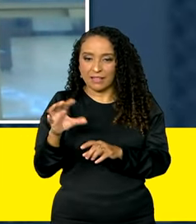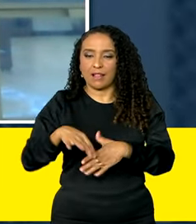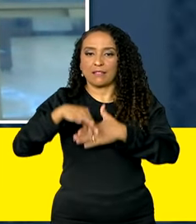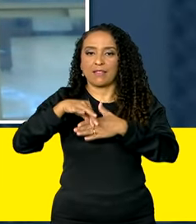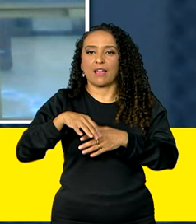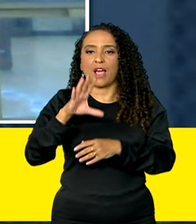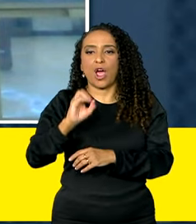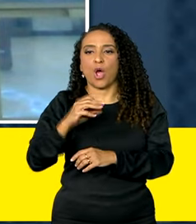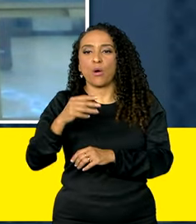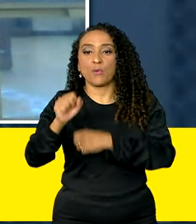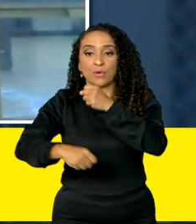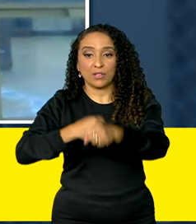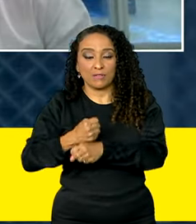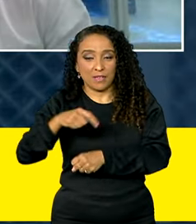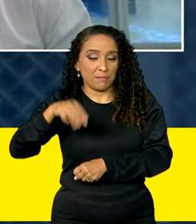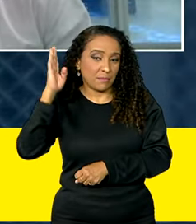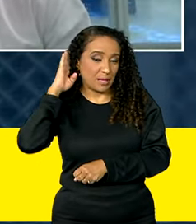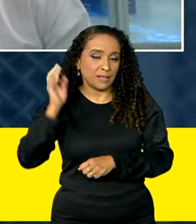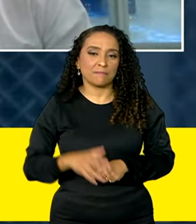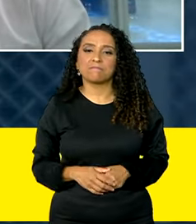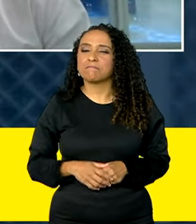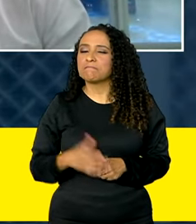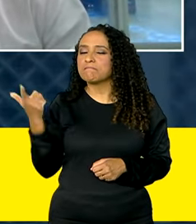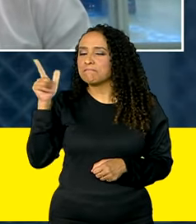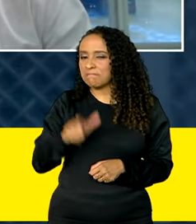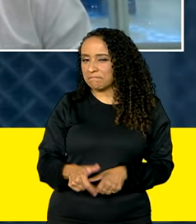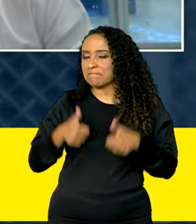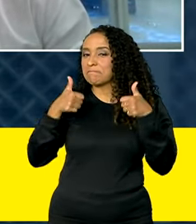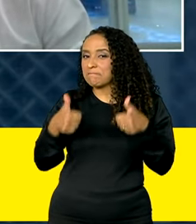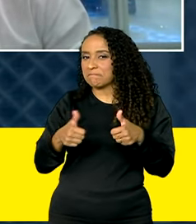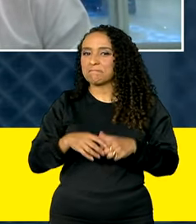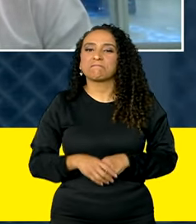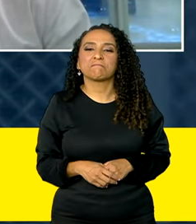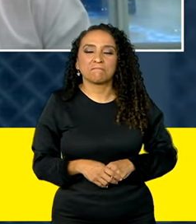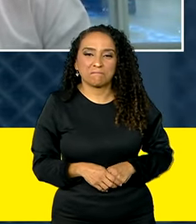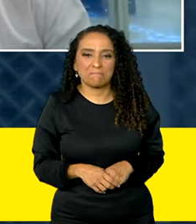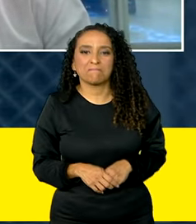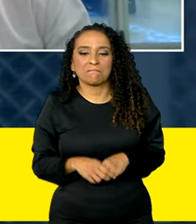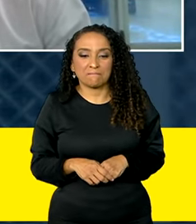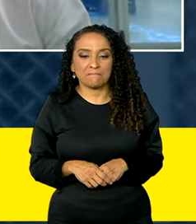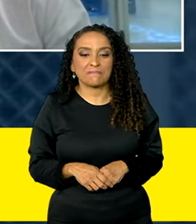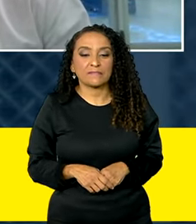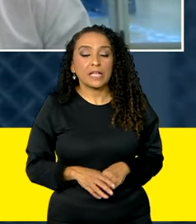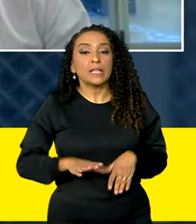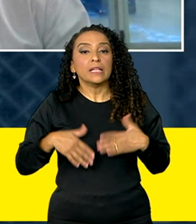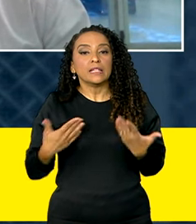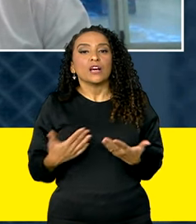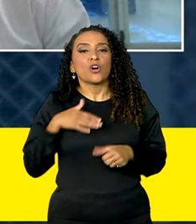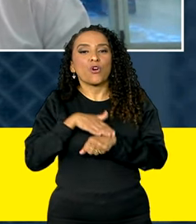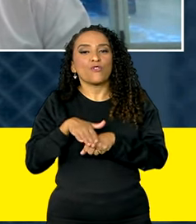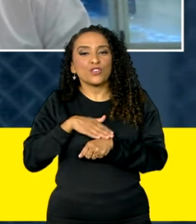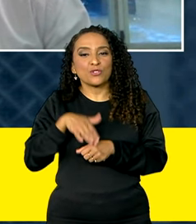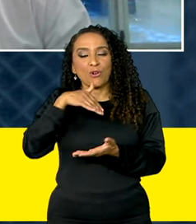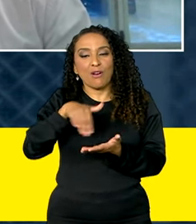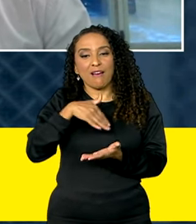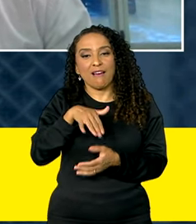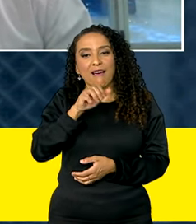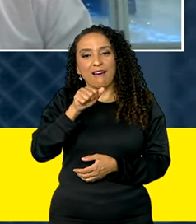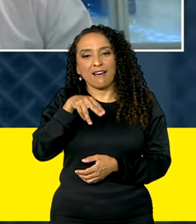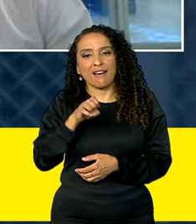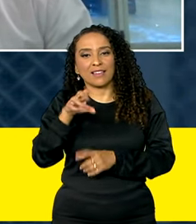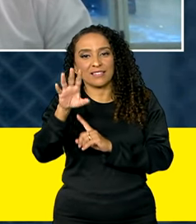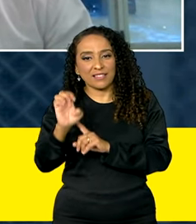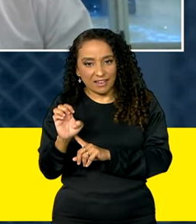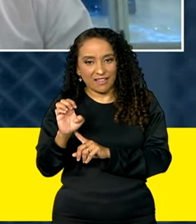ano que vem aqui em Belém. Vai chegar bem na fita, como se diz, né, secretário? Bem, nós conversamos com o André Lima,